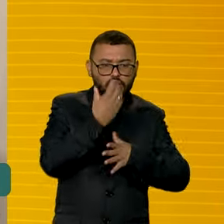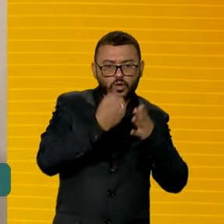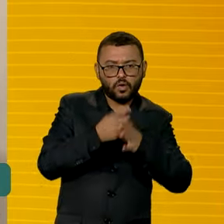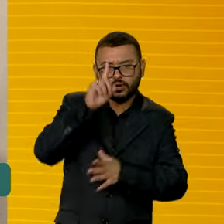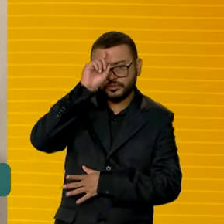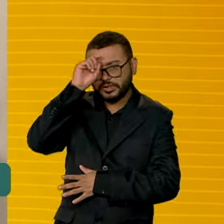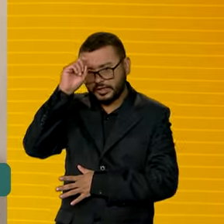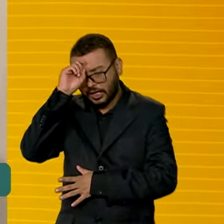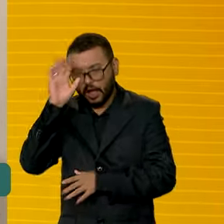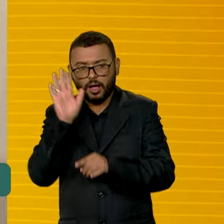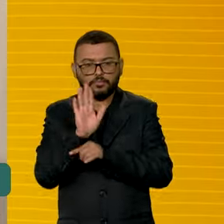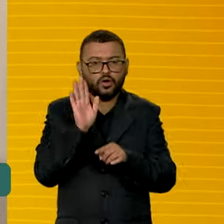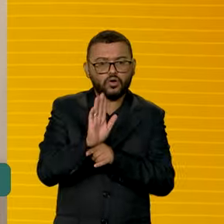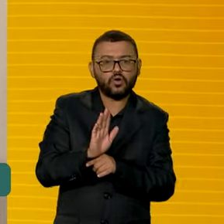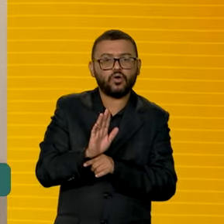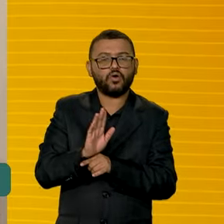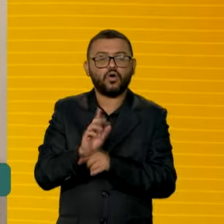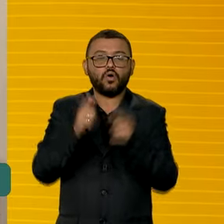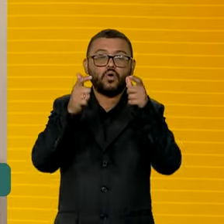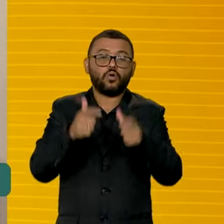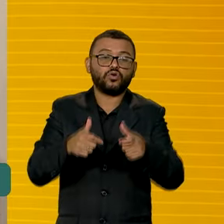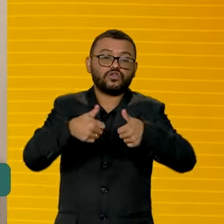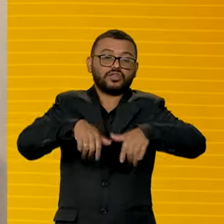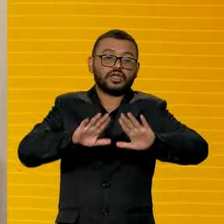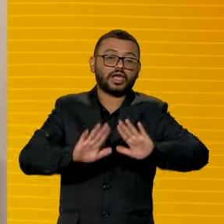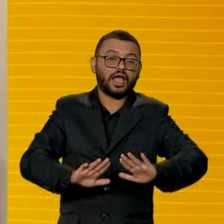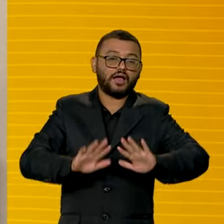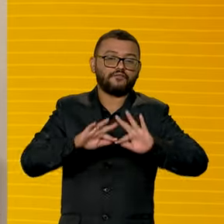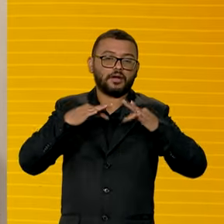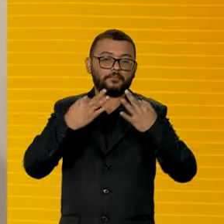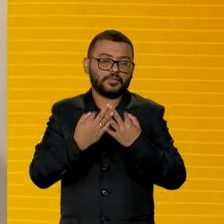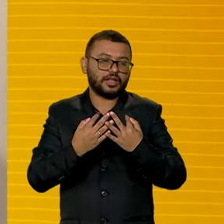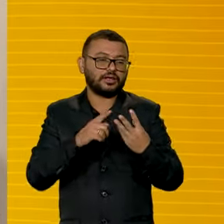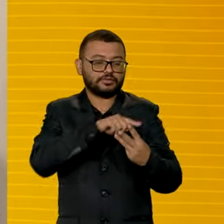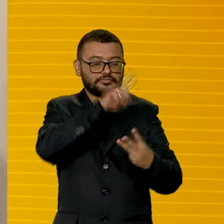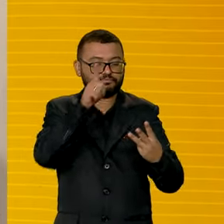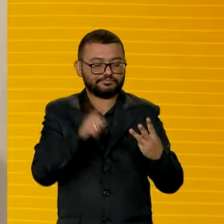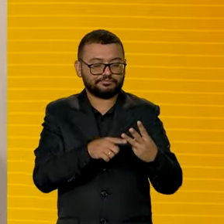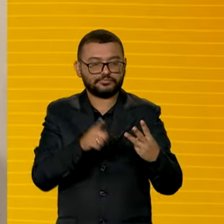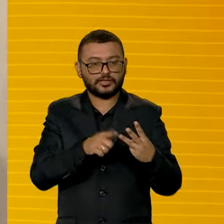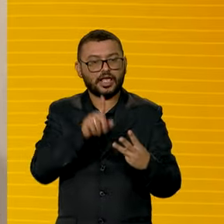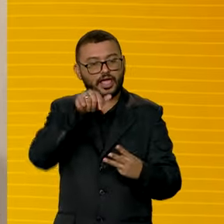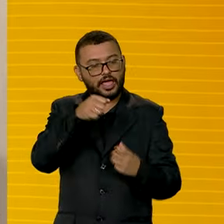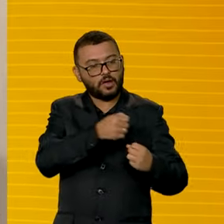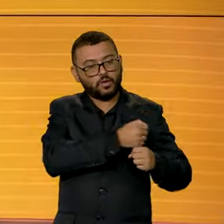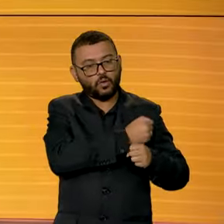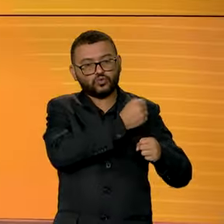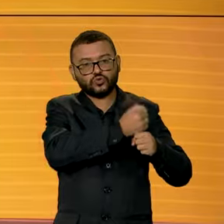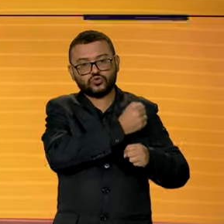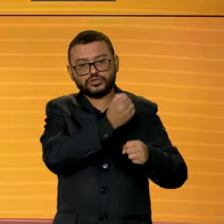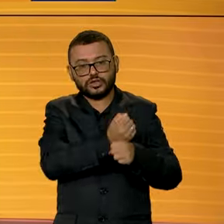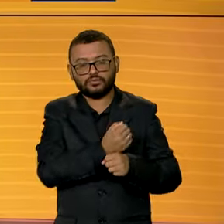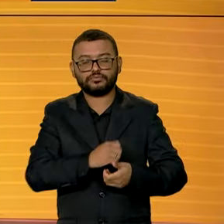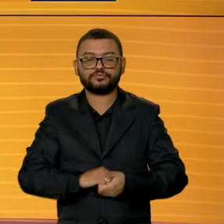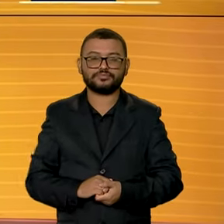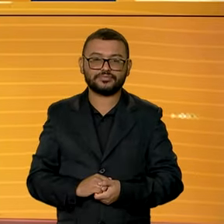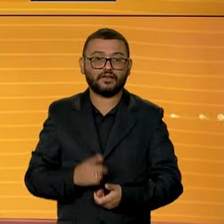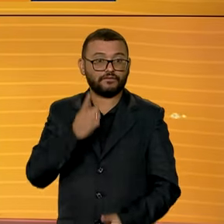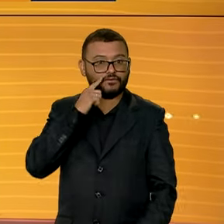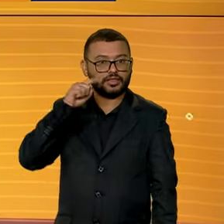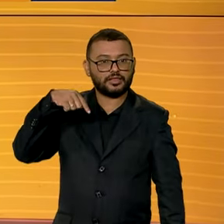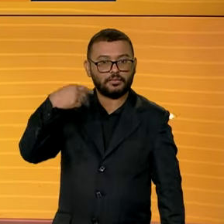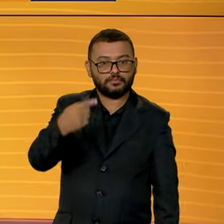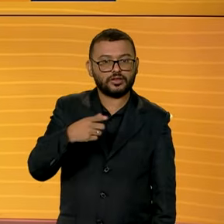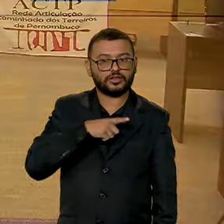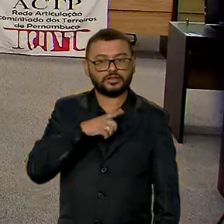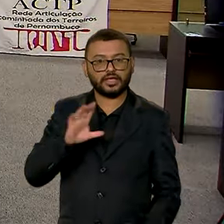campanha, abrigamento das famílias. E a próxima tarefa é a reconstrução. Veja a